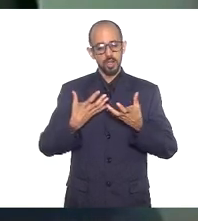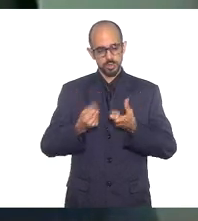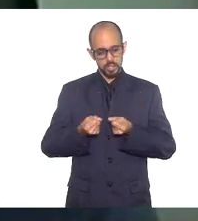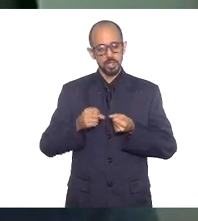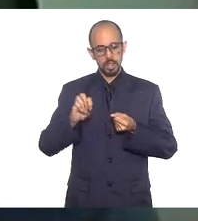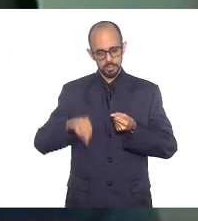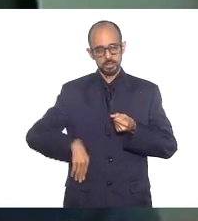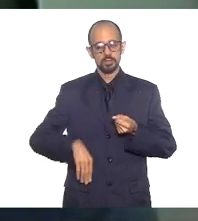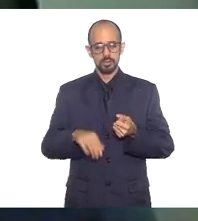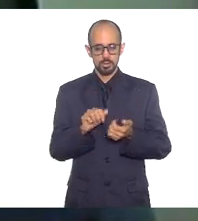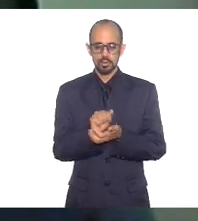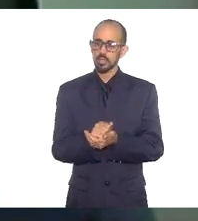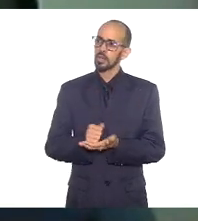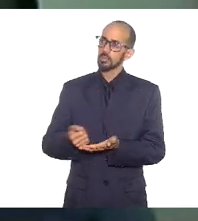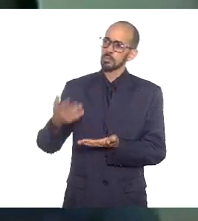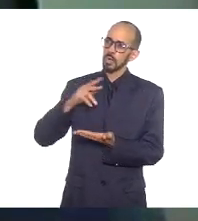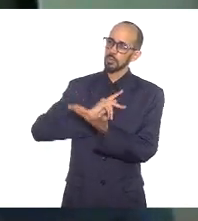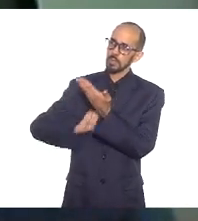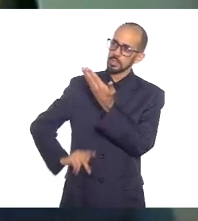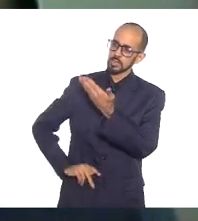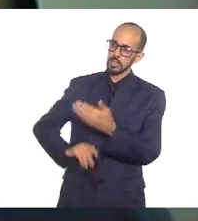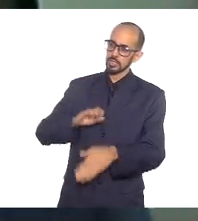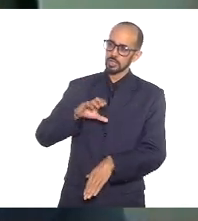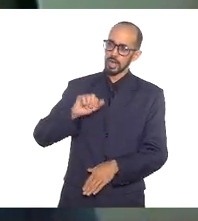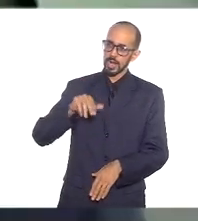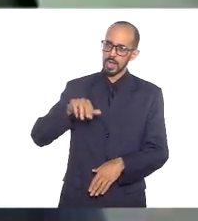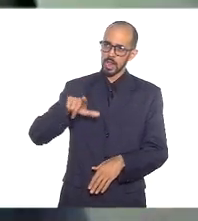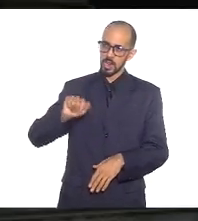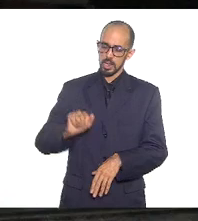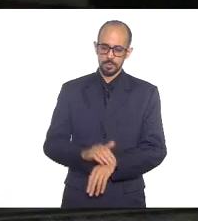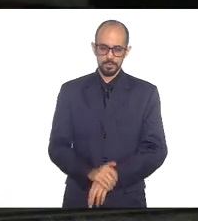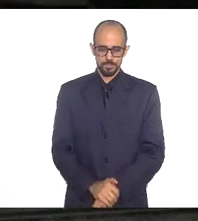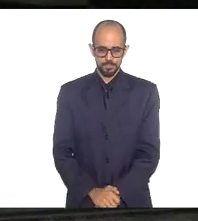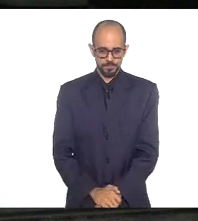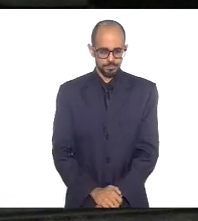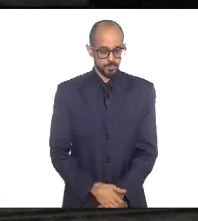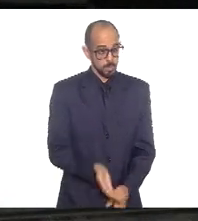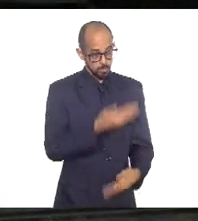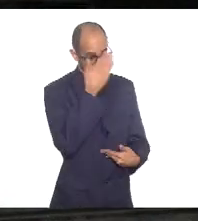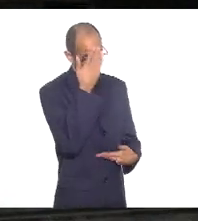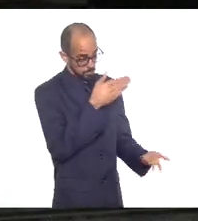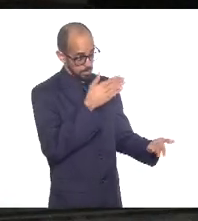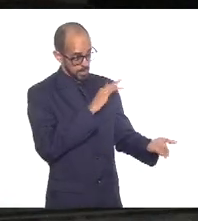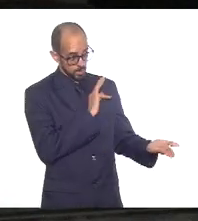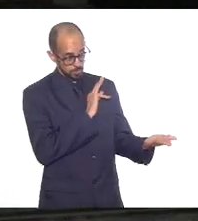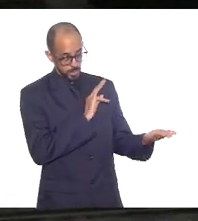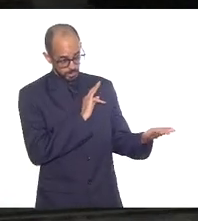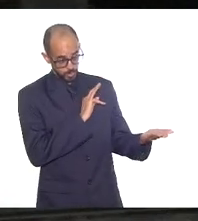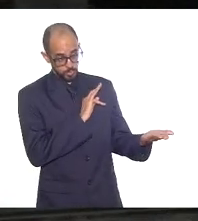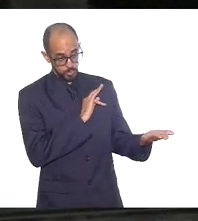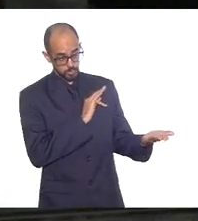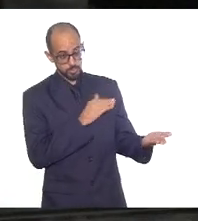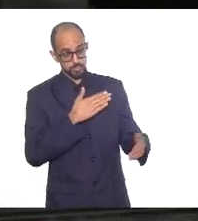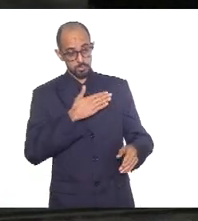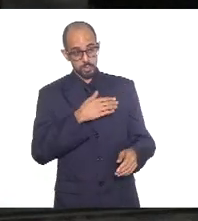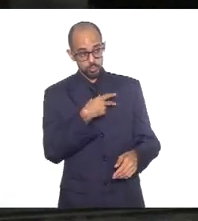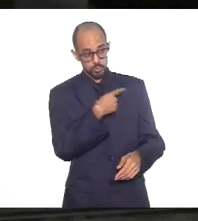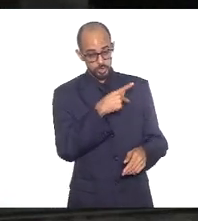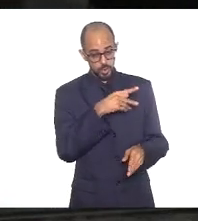ponderação apresentada pelo presidente Márcio Canella. Obrigado, deputada Marta Rocha, pelo seu